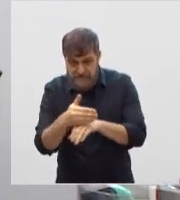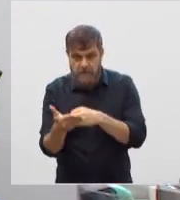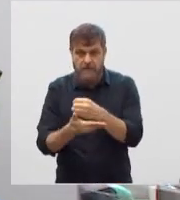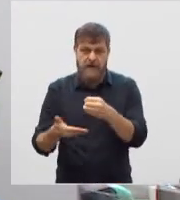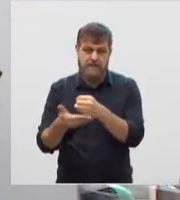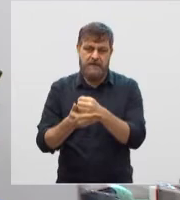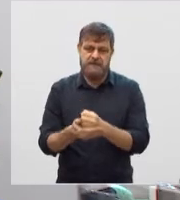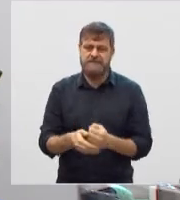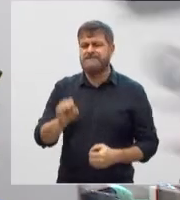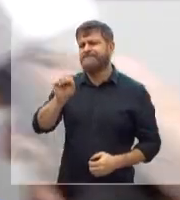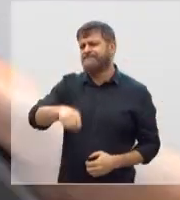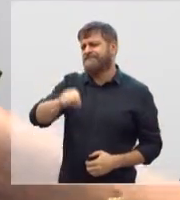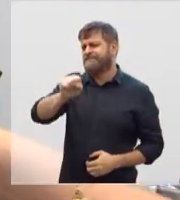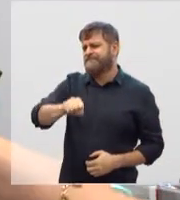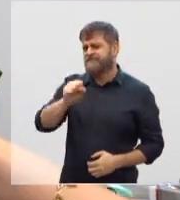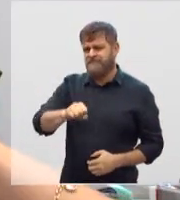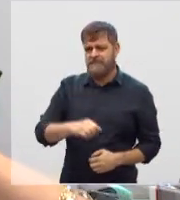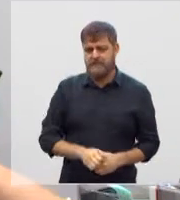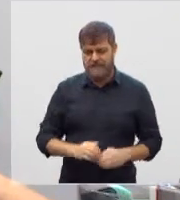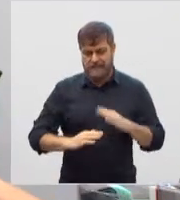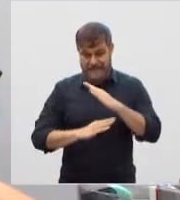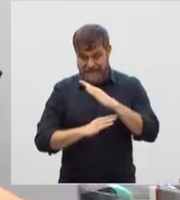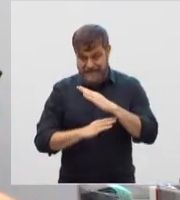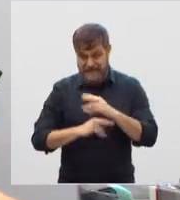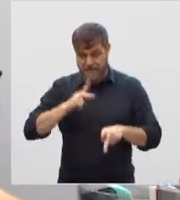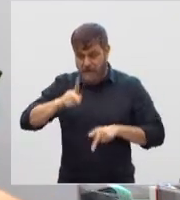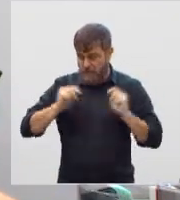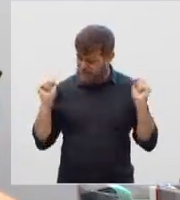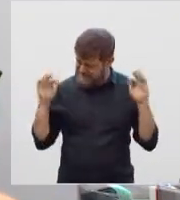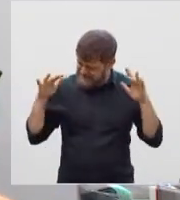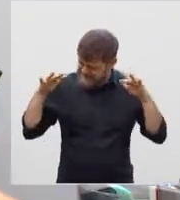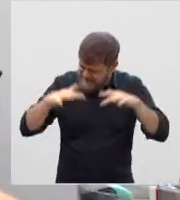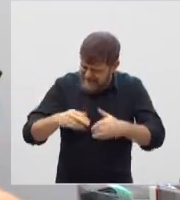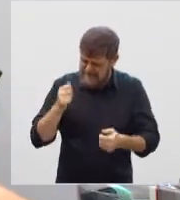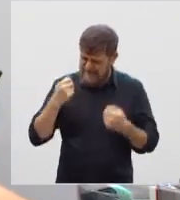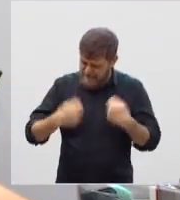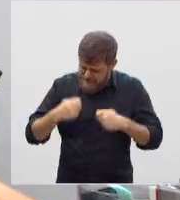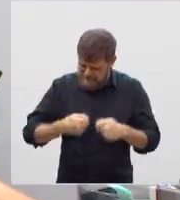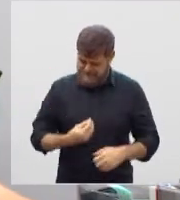assistindo a gente, é fundamental. Fundamental. Nós